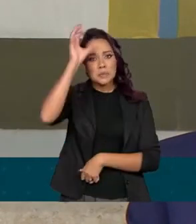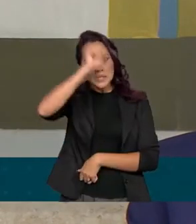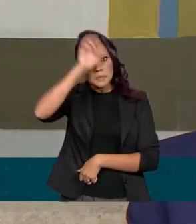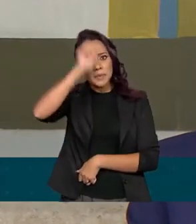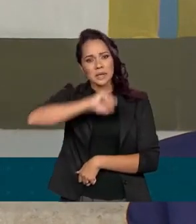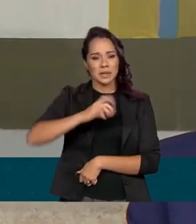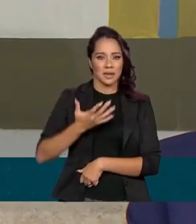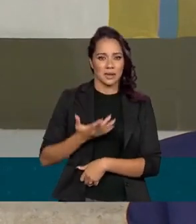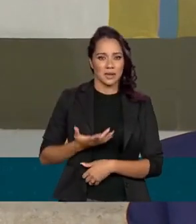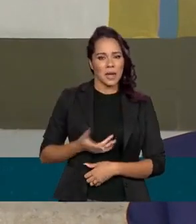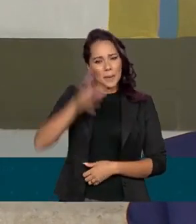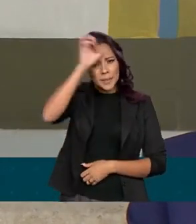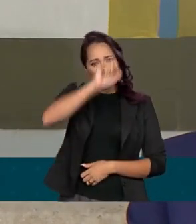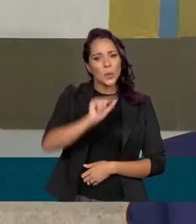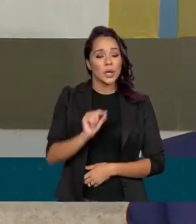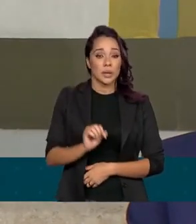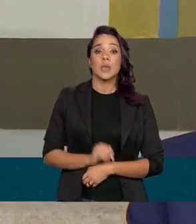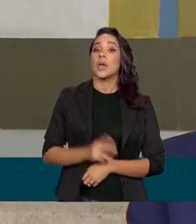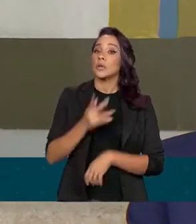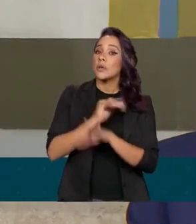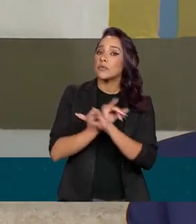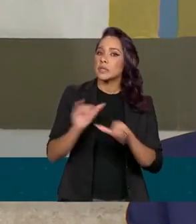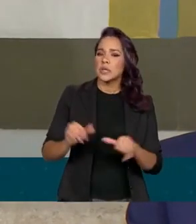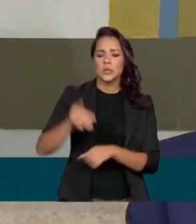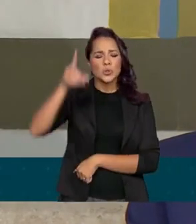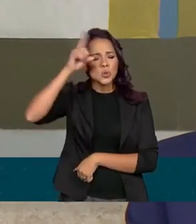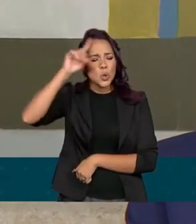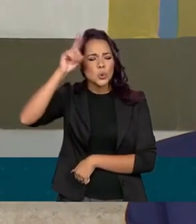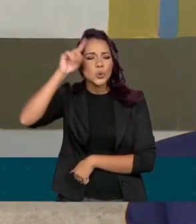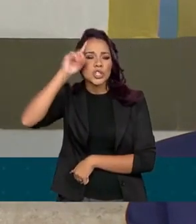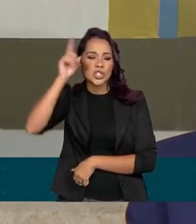uma lógica. Eu estou dizendo isso todo